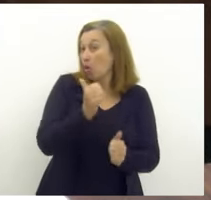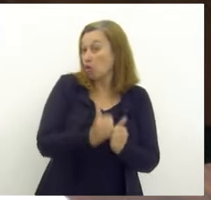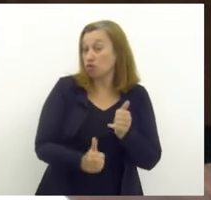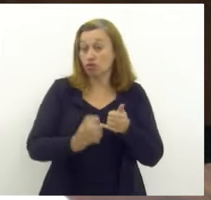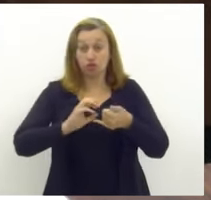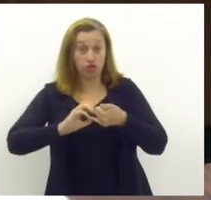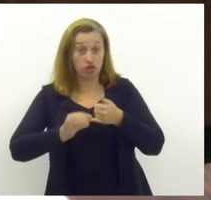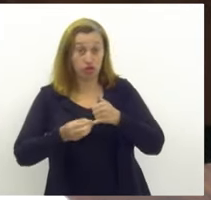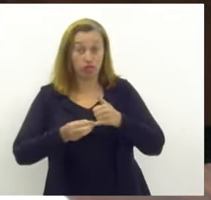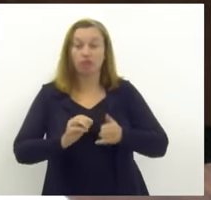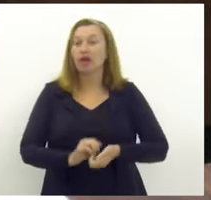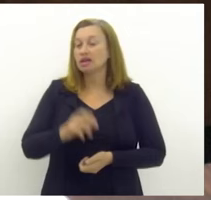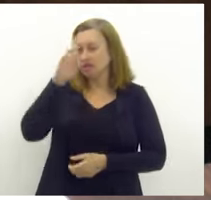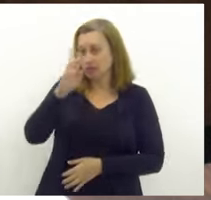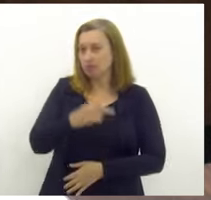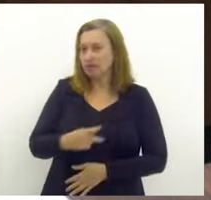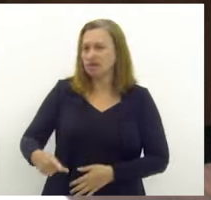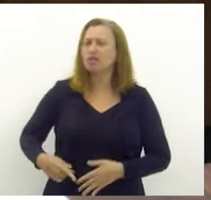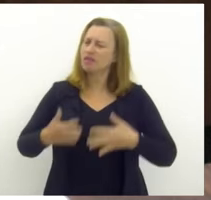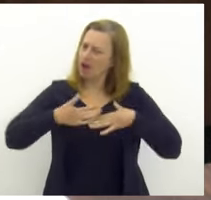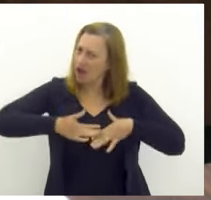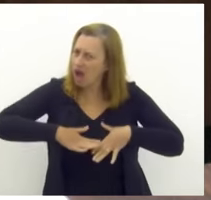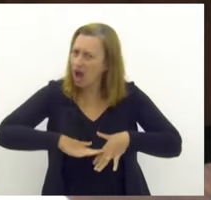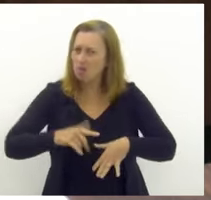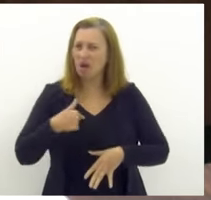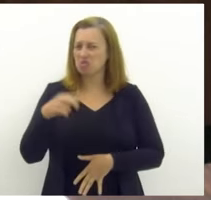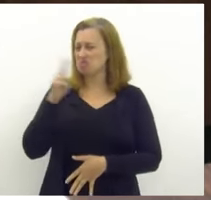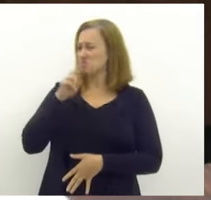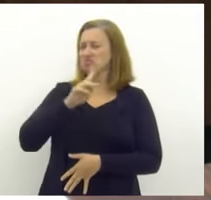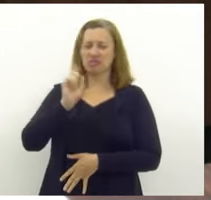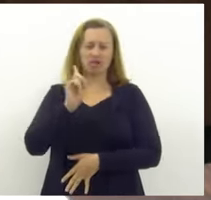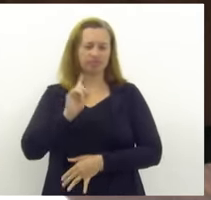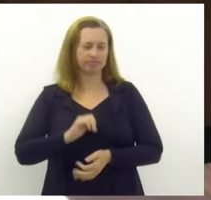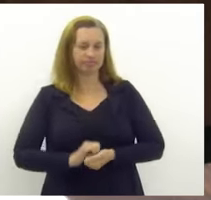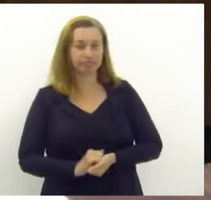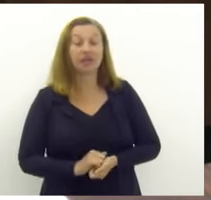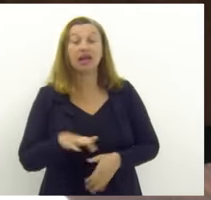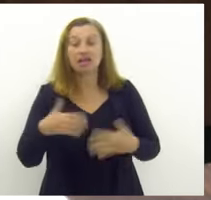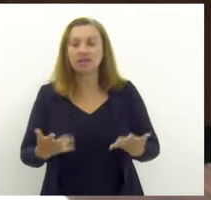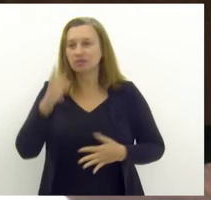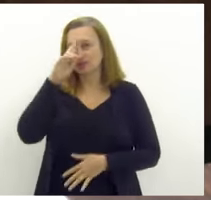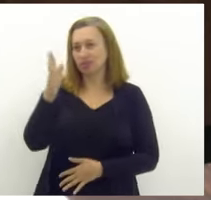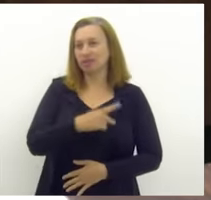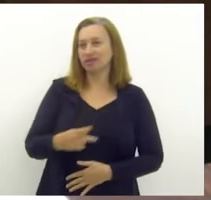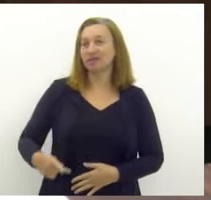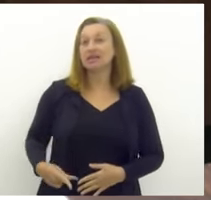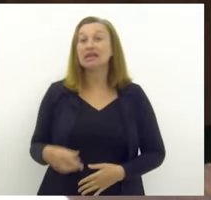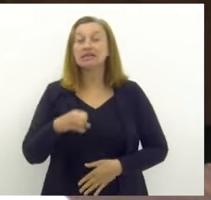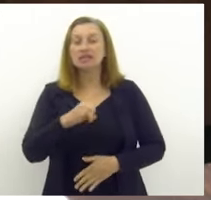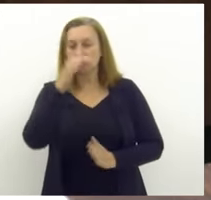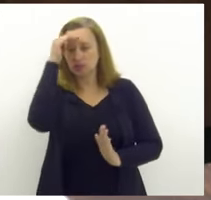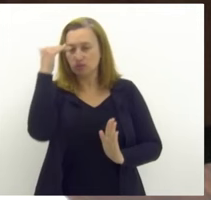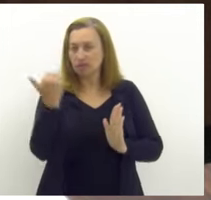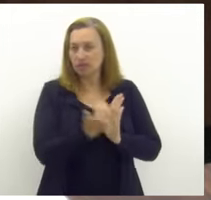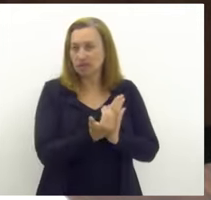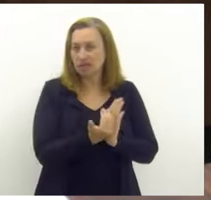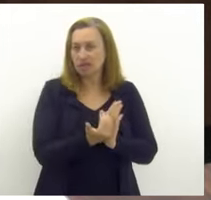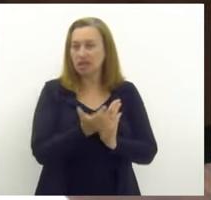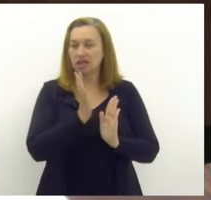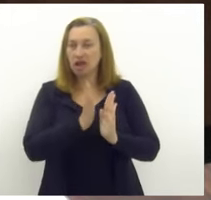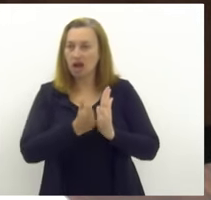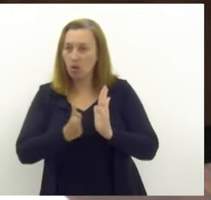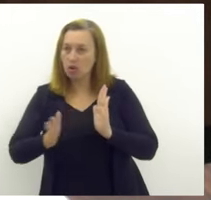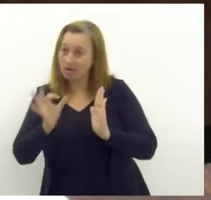presidente pode ficar tranquilo eu tô com pressa não então senhor presidente se fosse cumprir senhor presidente a ordem